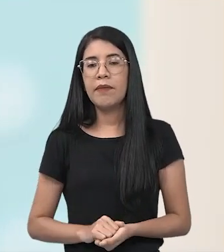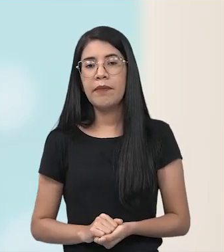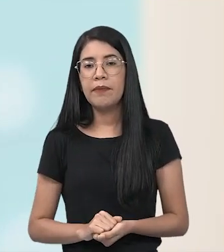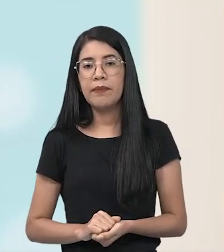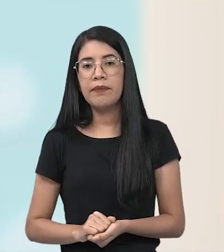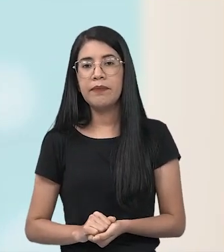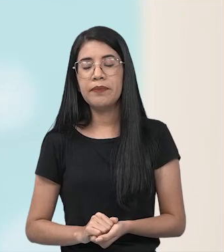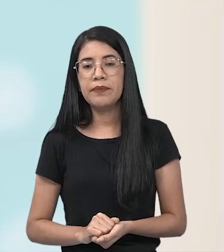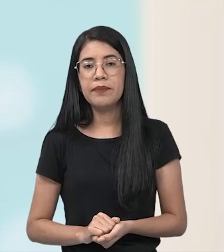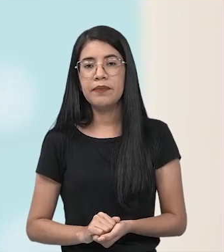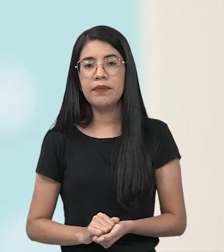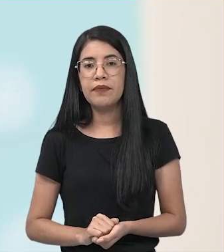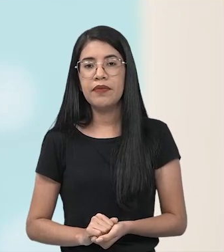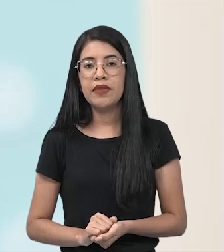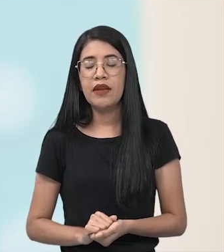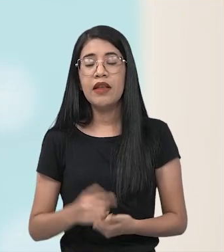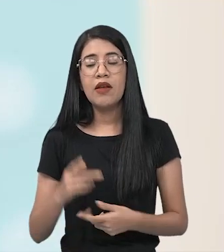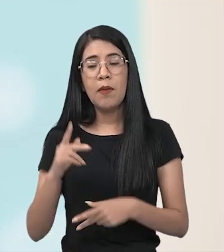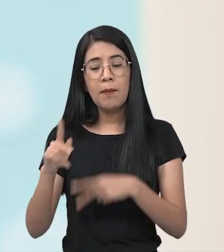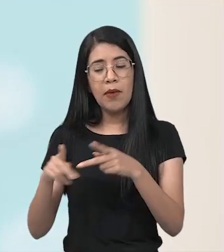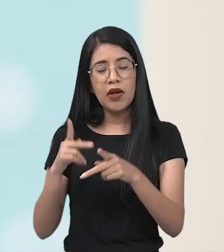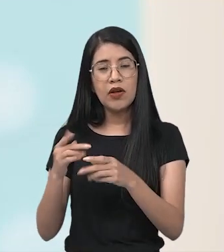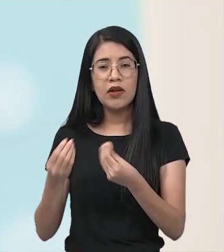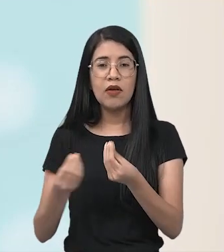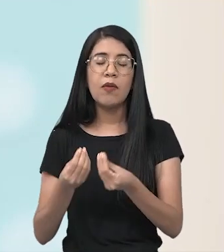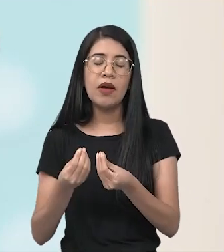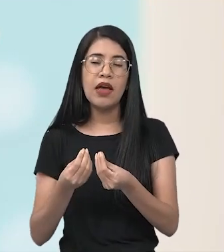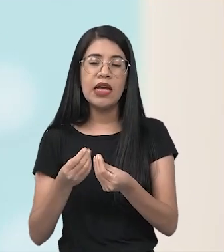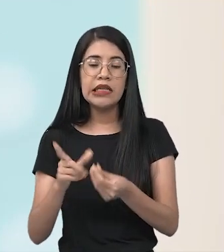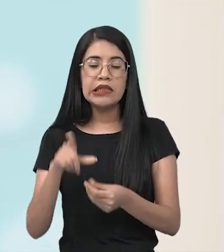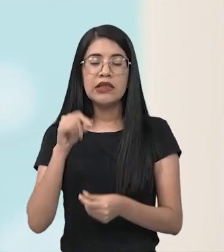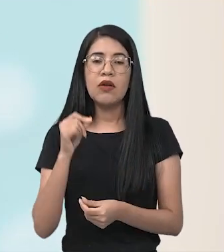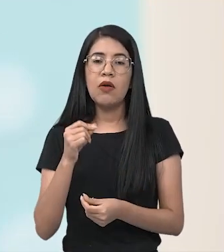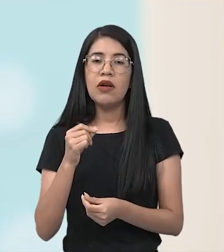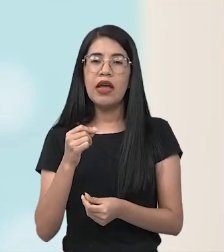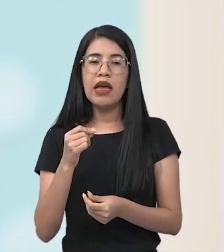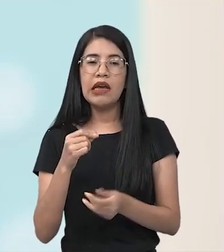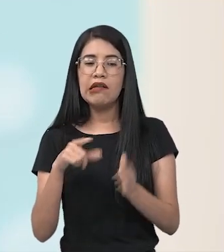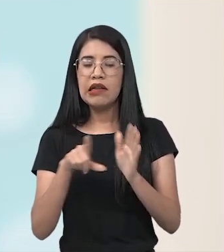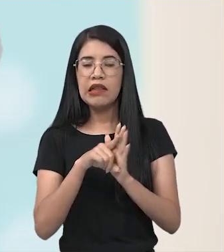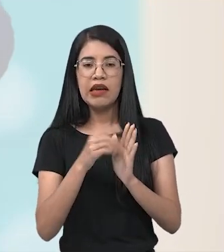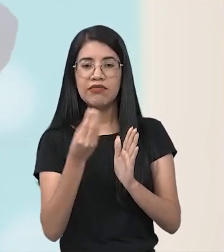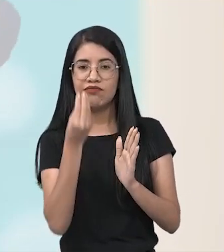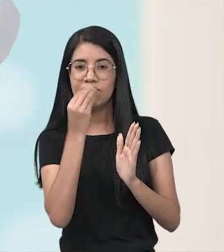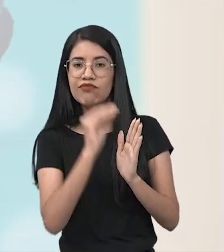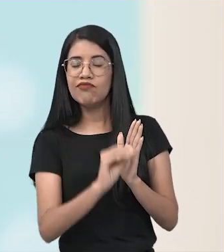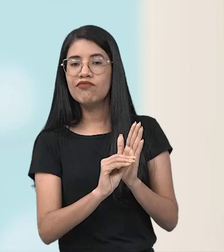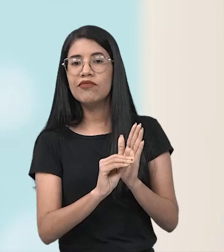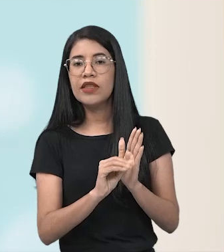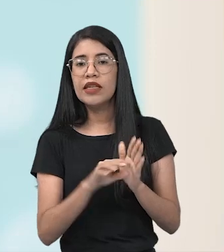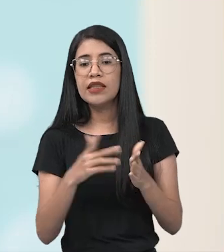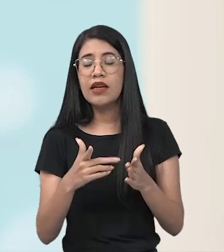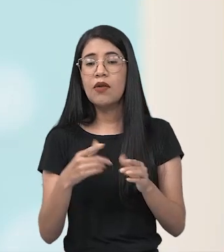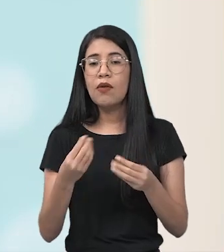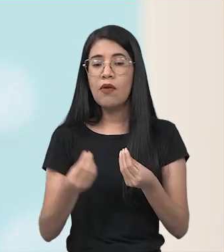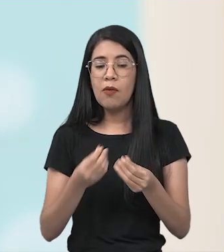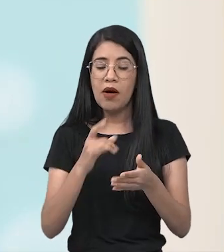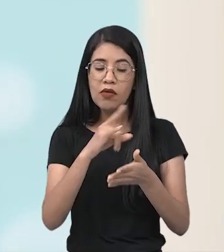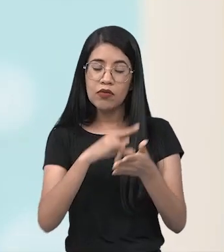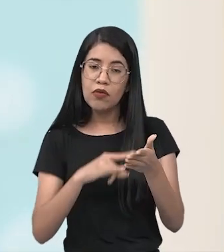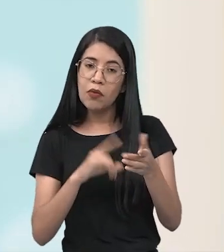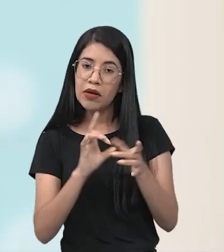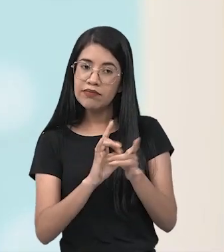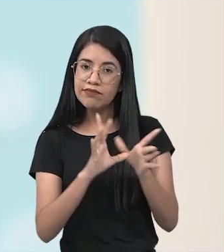reconhecida, então as pessoas acabam optando por entrar de forma ilegal, né? Ou seja, sem essas autorizações, ou de